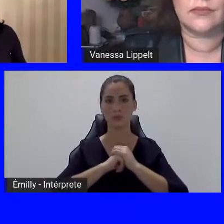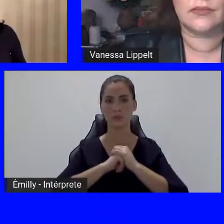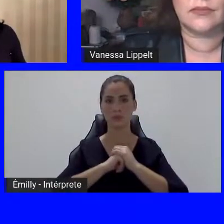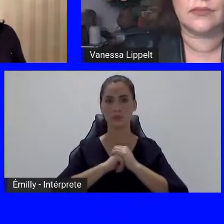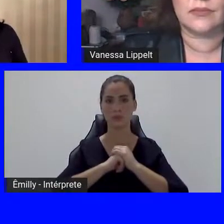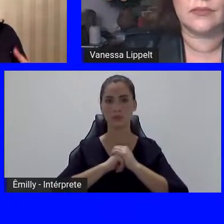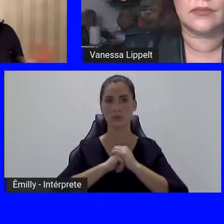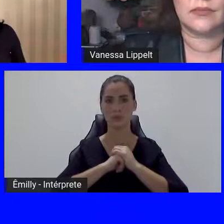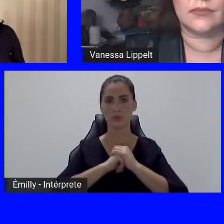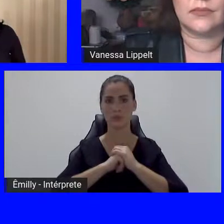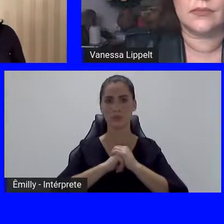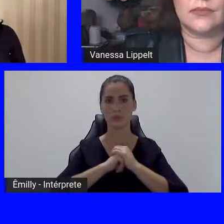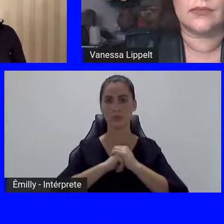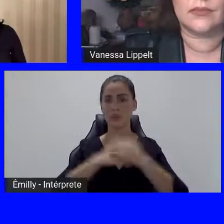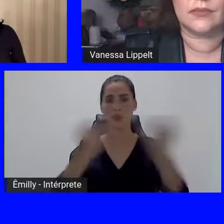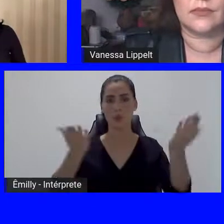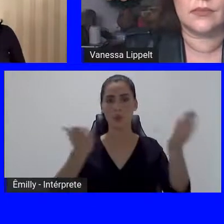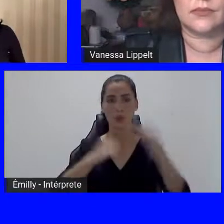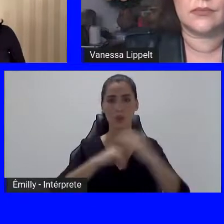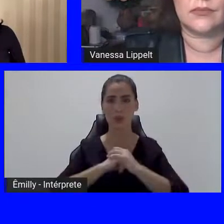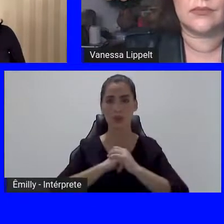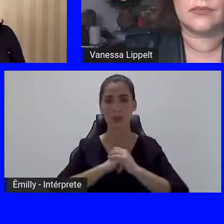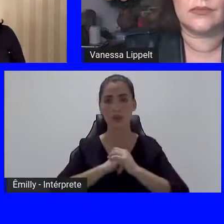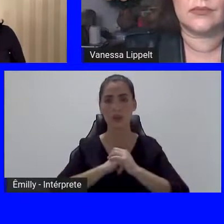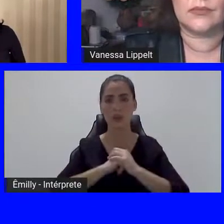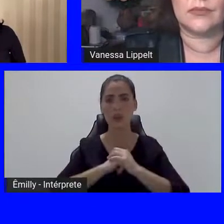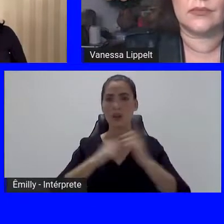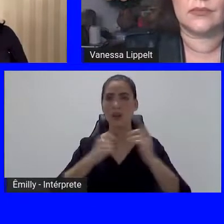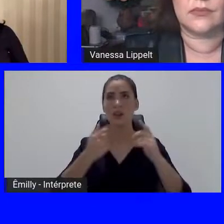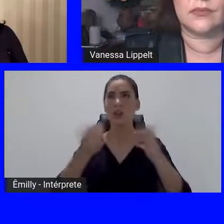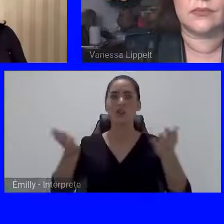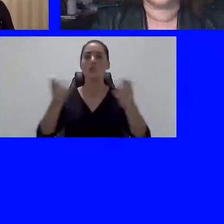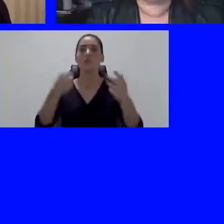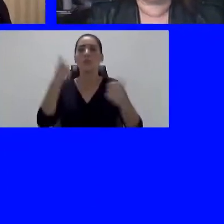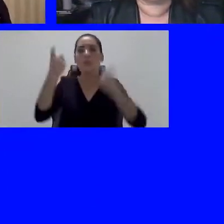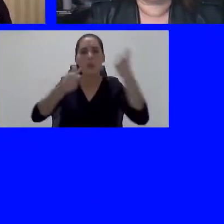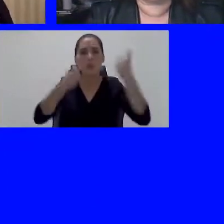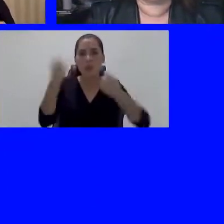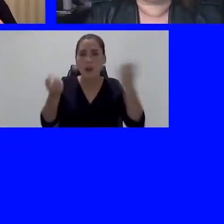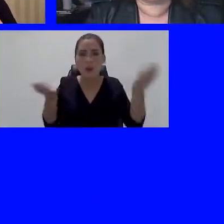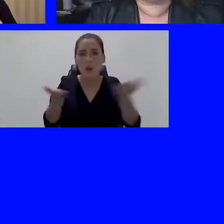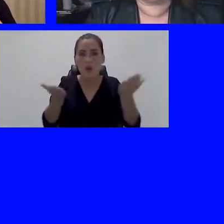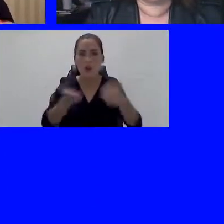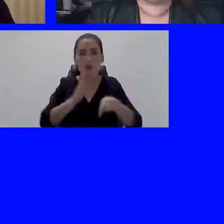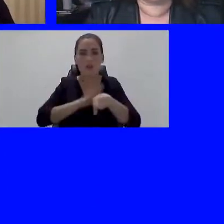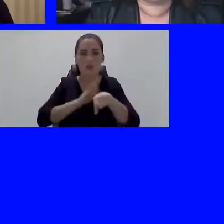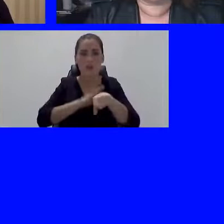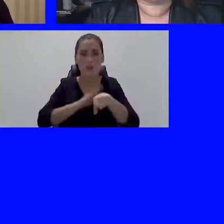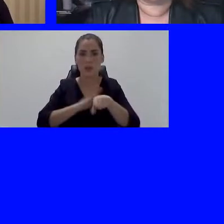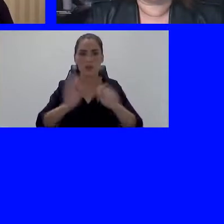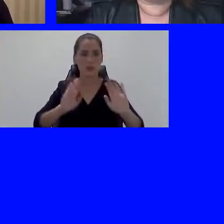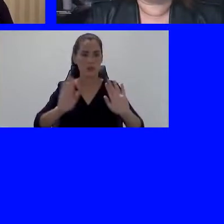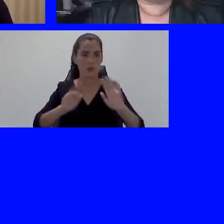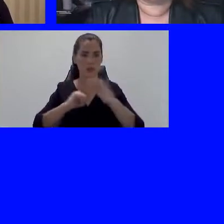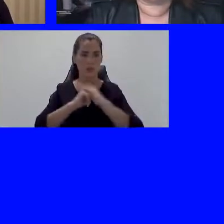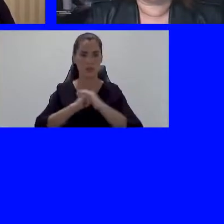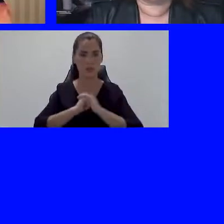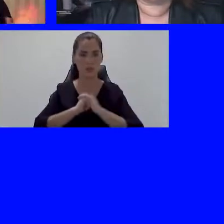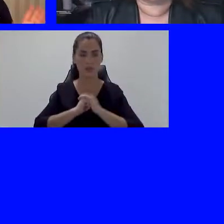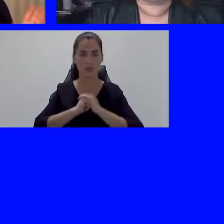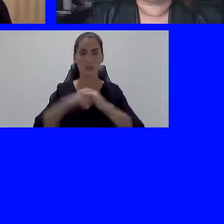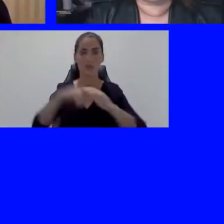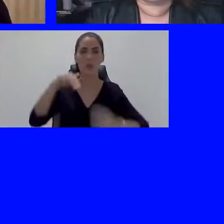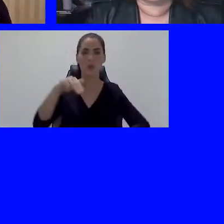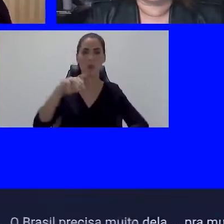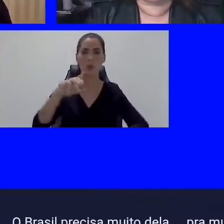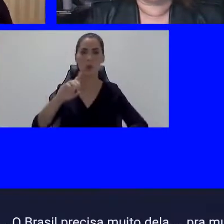da convenção. Então, não é isso que está me preocupando neste momento, é do jogo, o MDB não tem a palavra D de